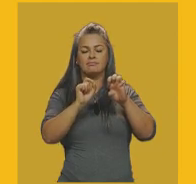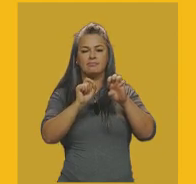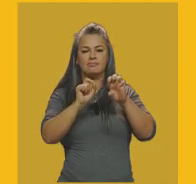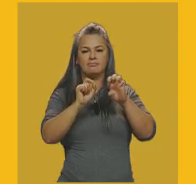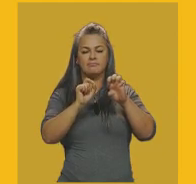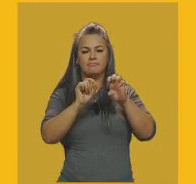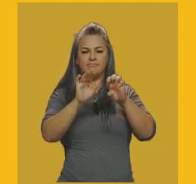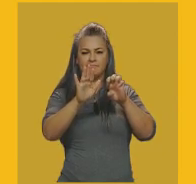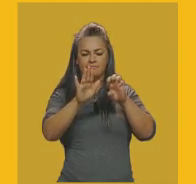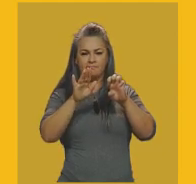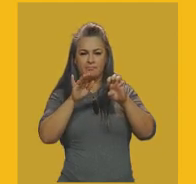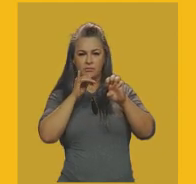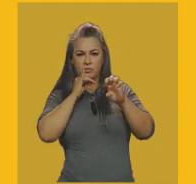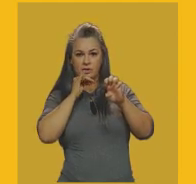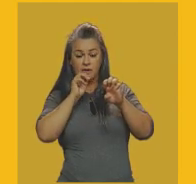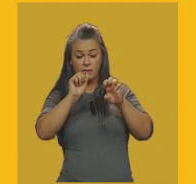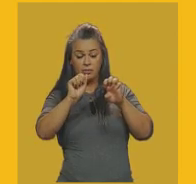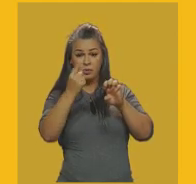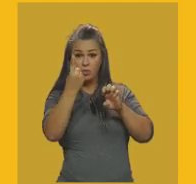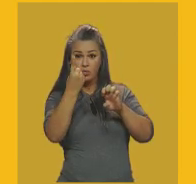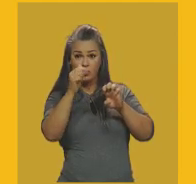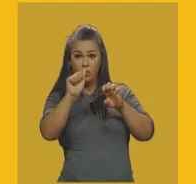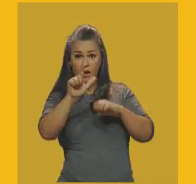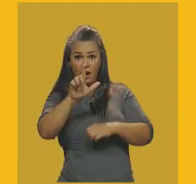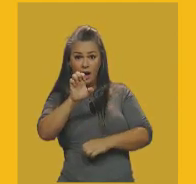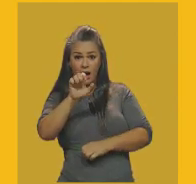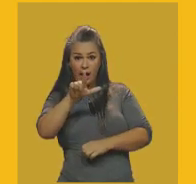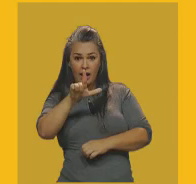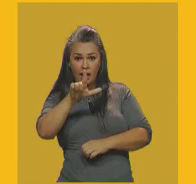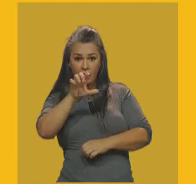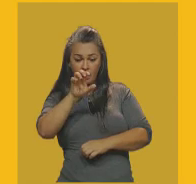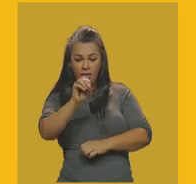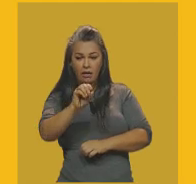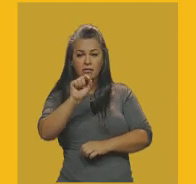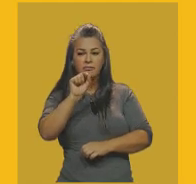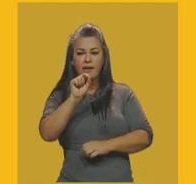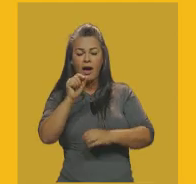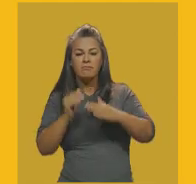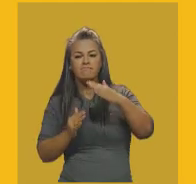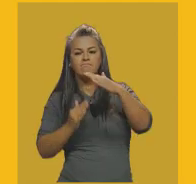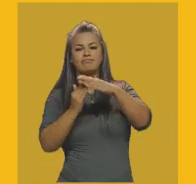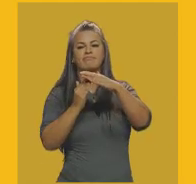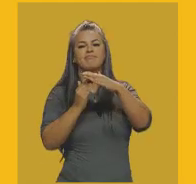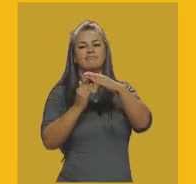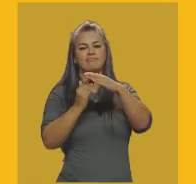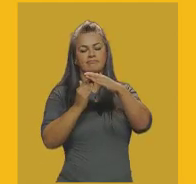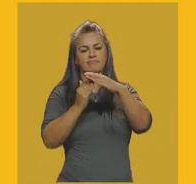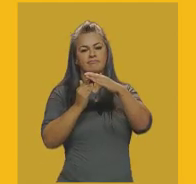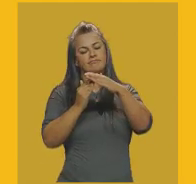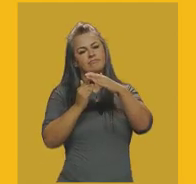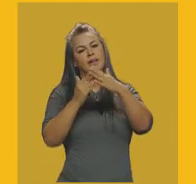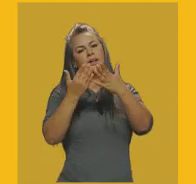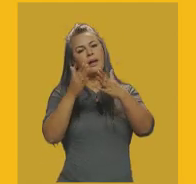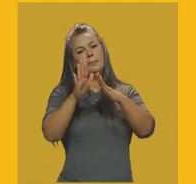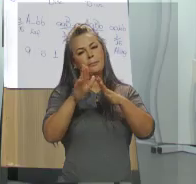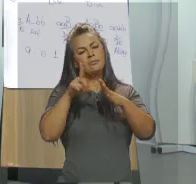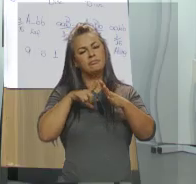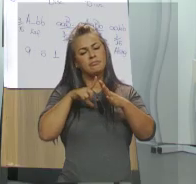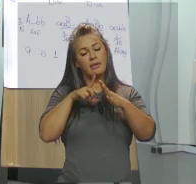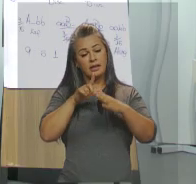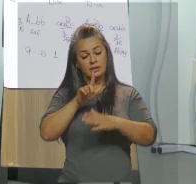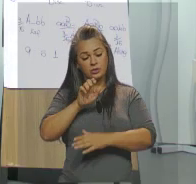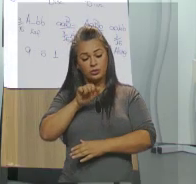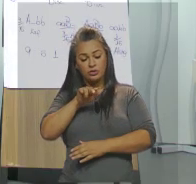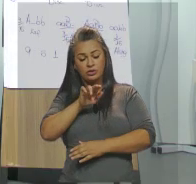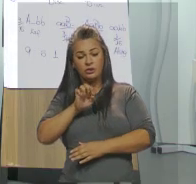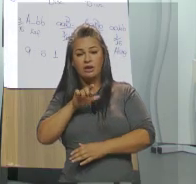impedir a expressão fenotípica do outro gene. E esse gene ele pode estar situado em locos diferentes. Como